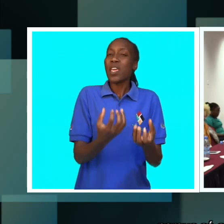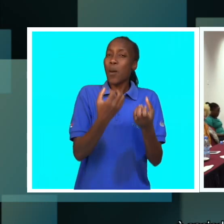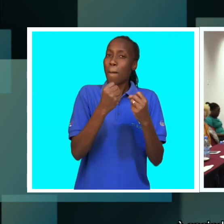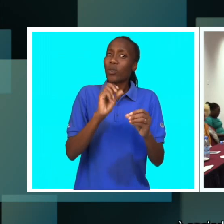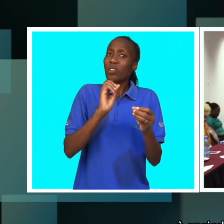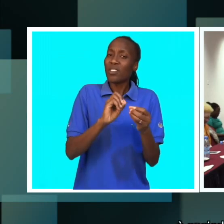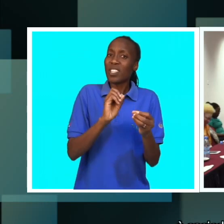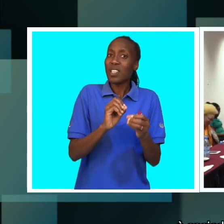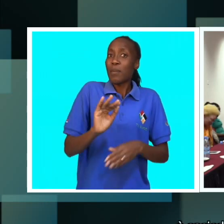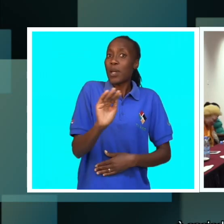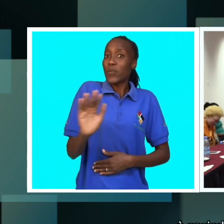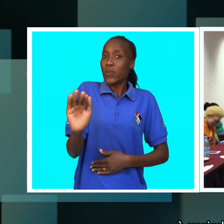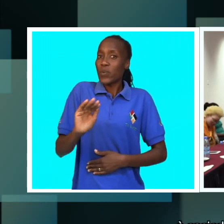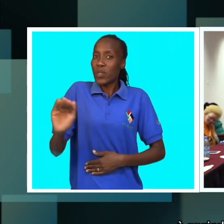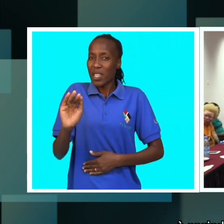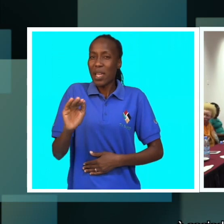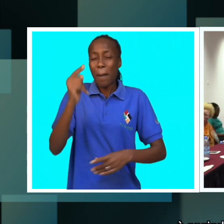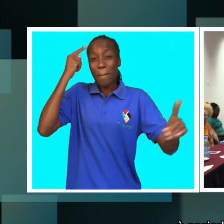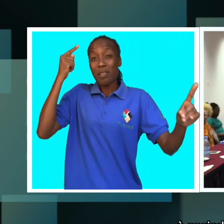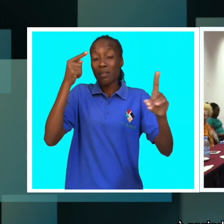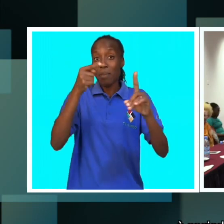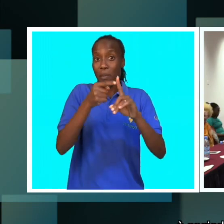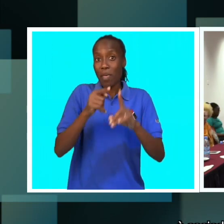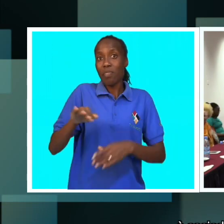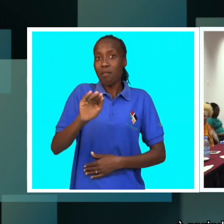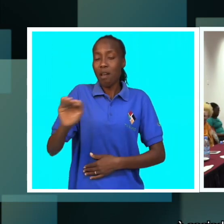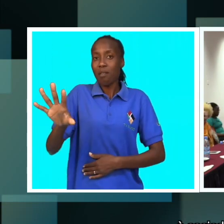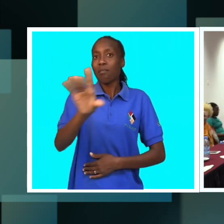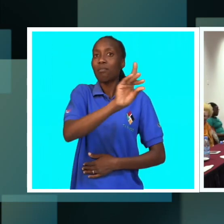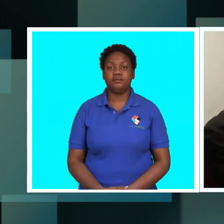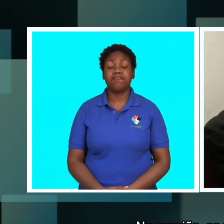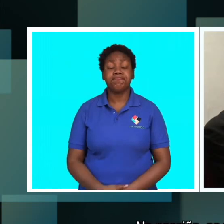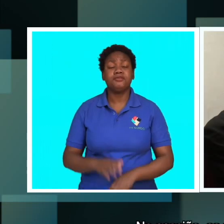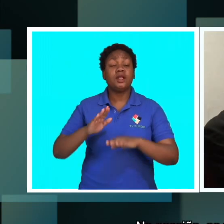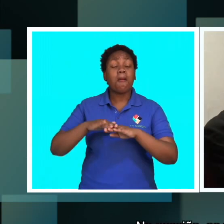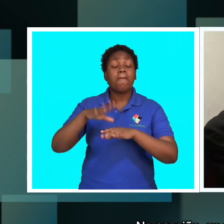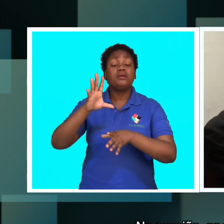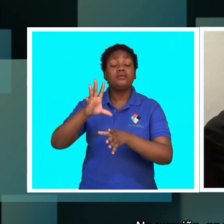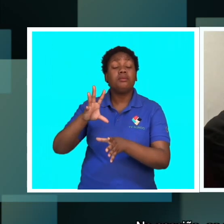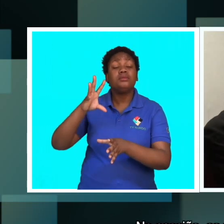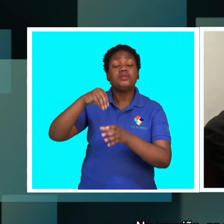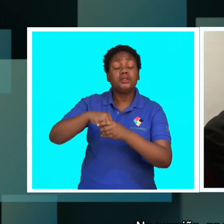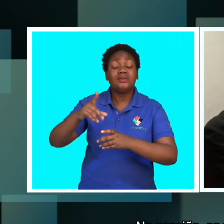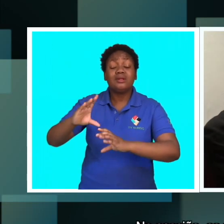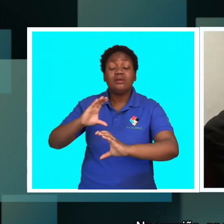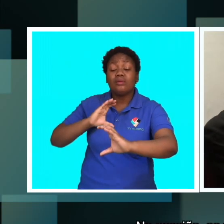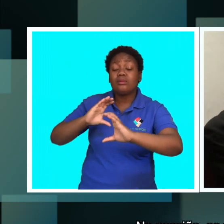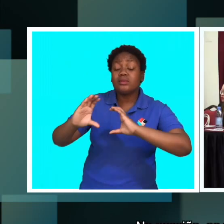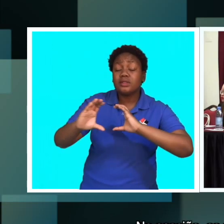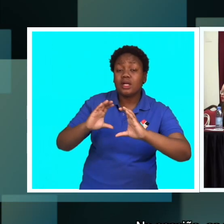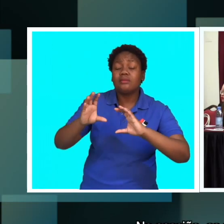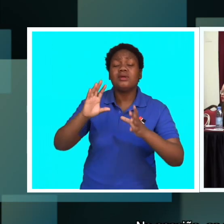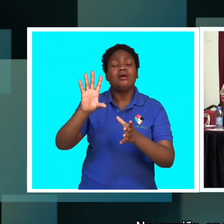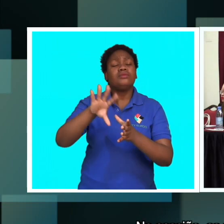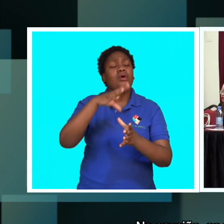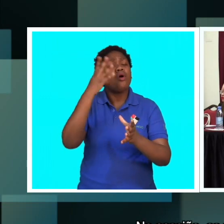falta à sociedade. E principalmente nesta área da deficiência. Na ocasião, os participantes